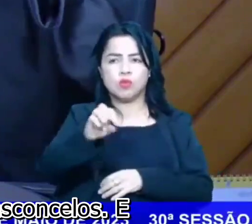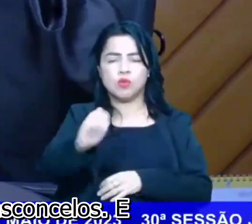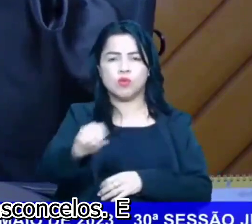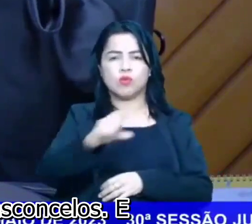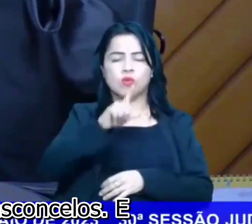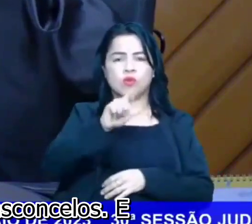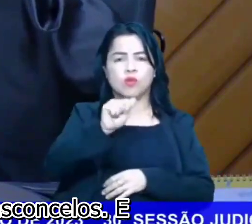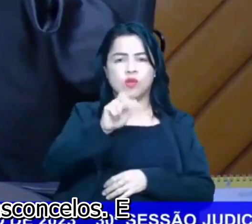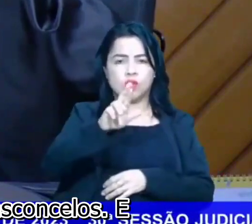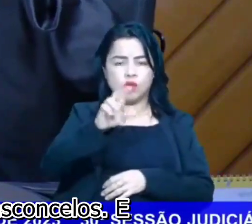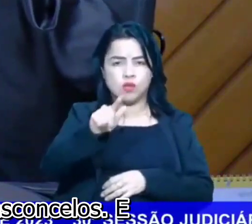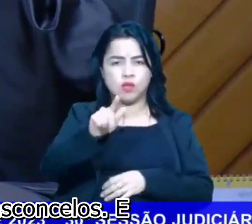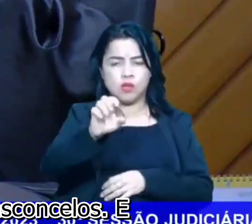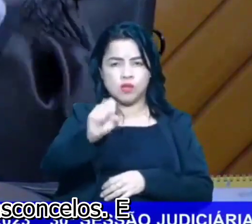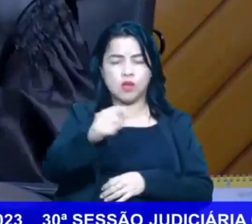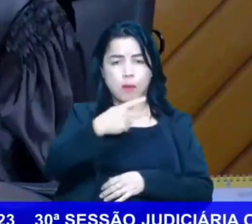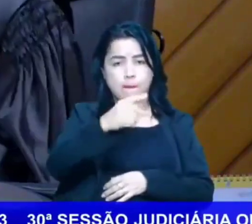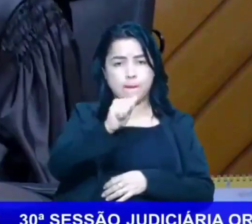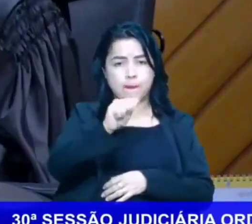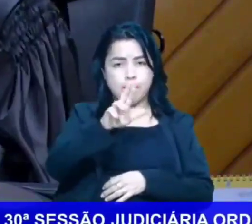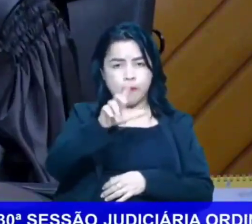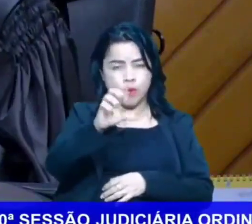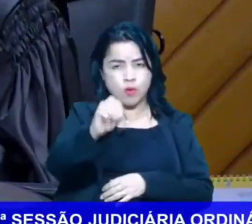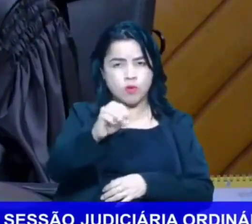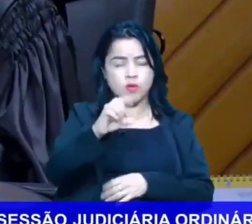Orlando Vasconcelos.